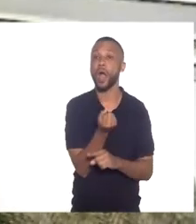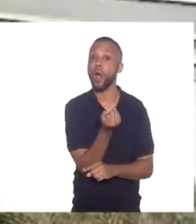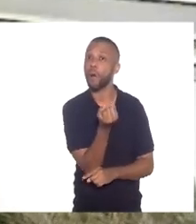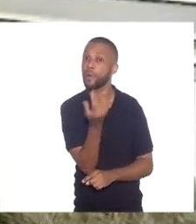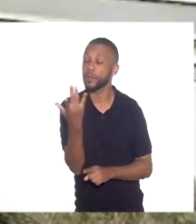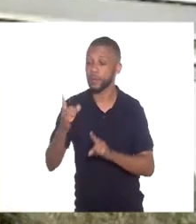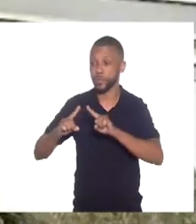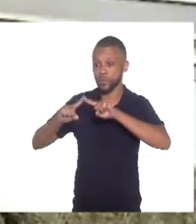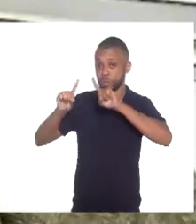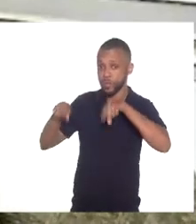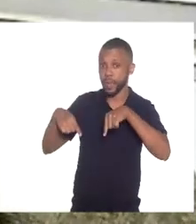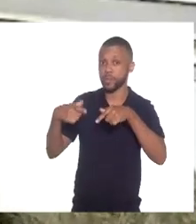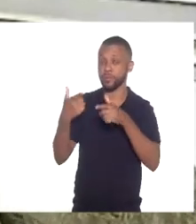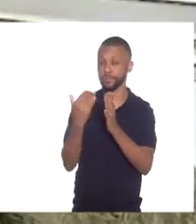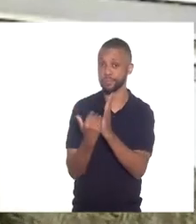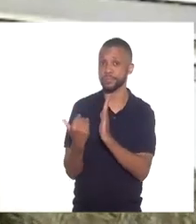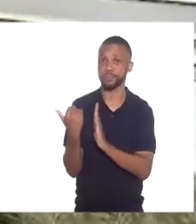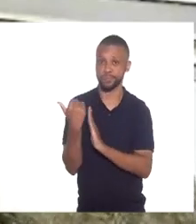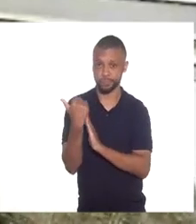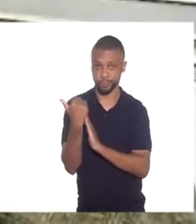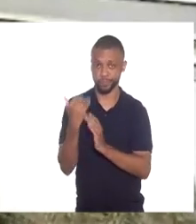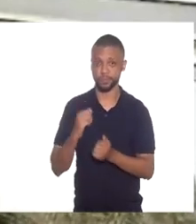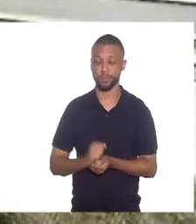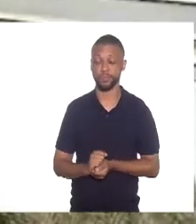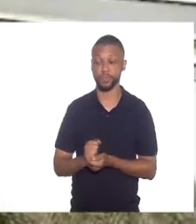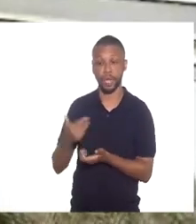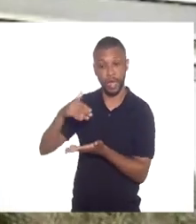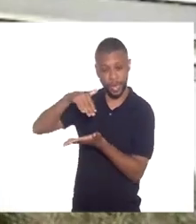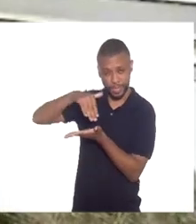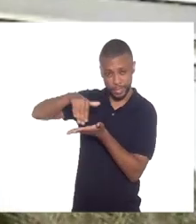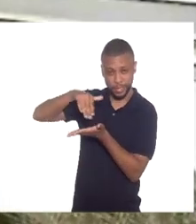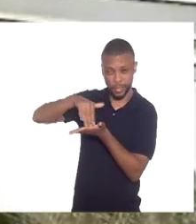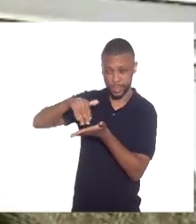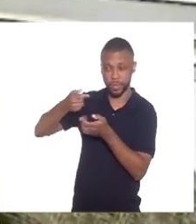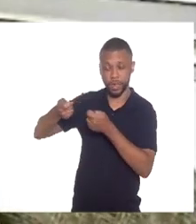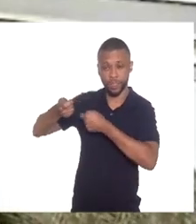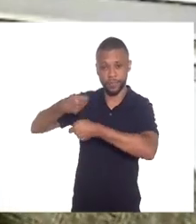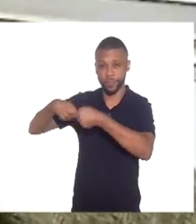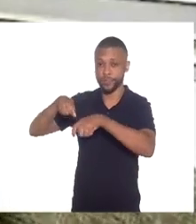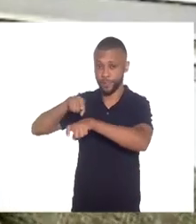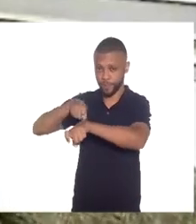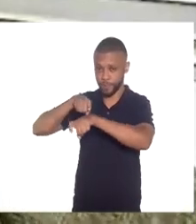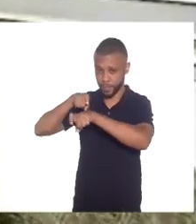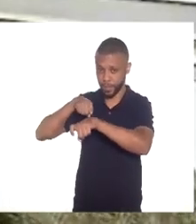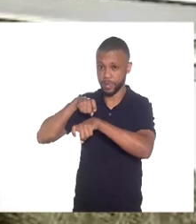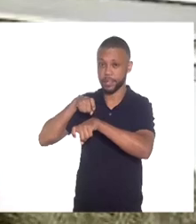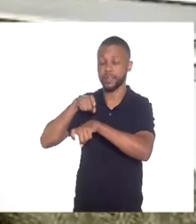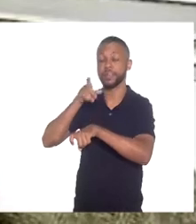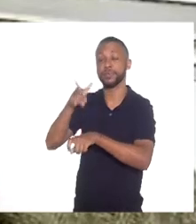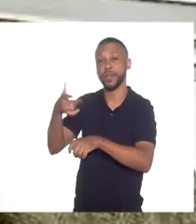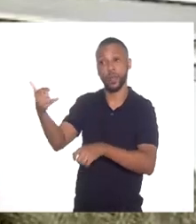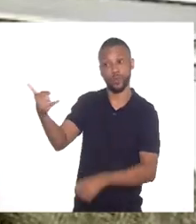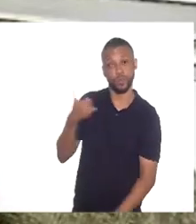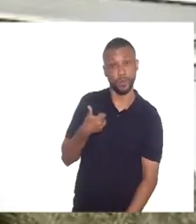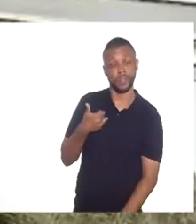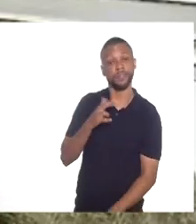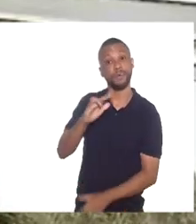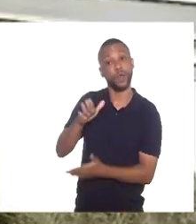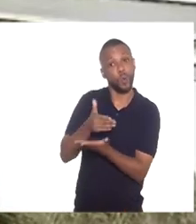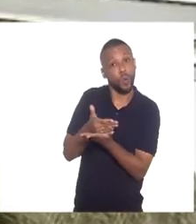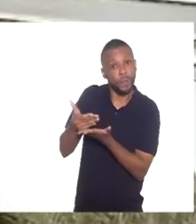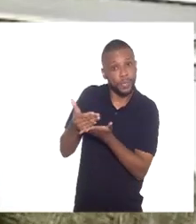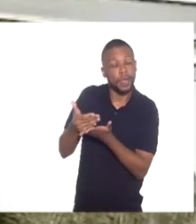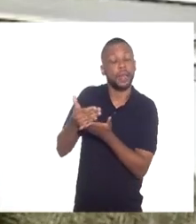de Fazenda já nos informou que vai trabalhar inicialmente com 12